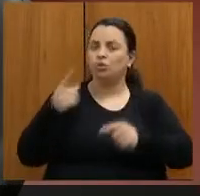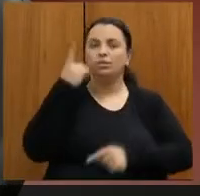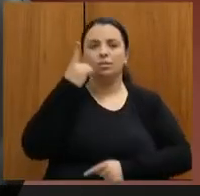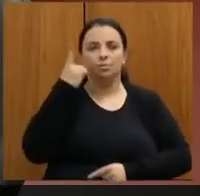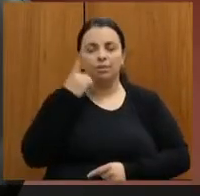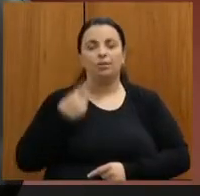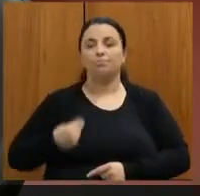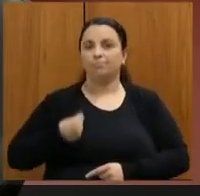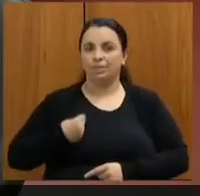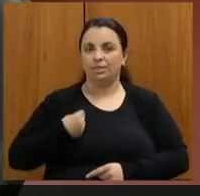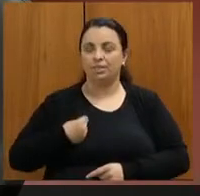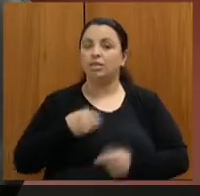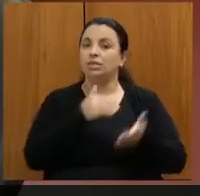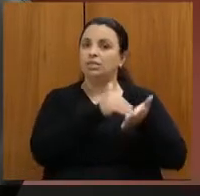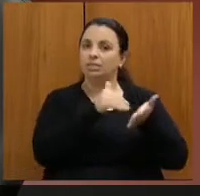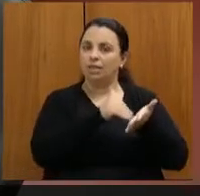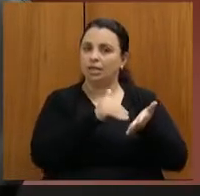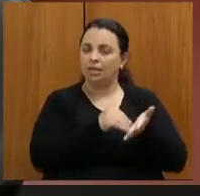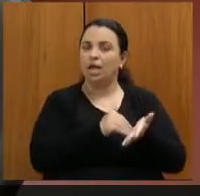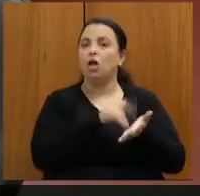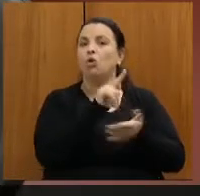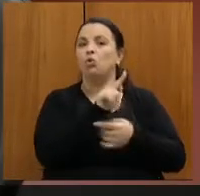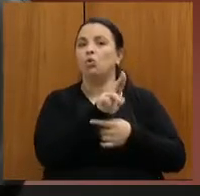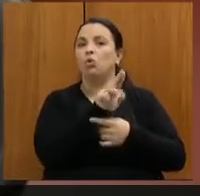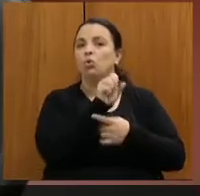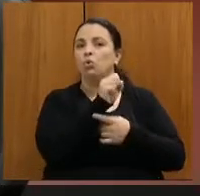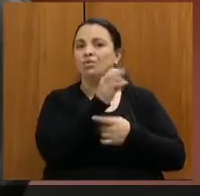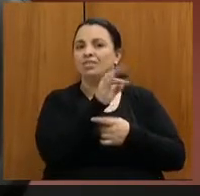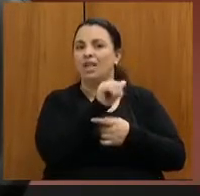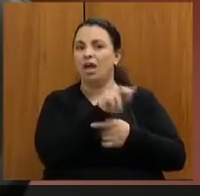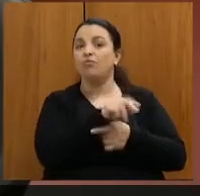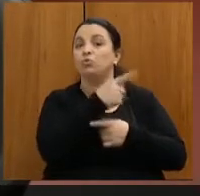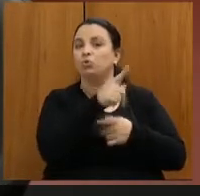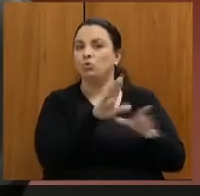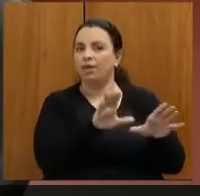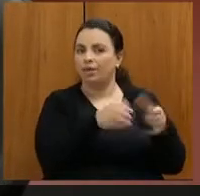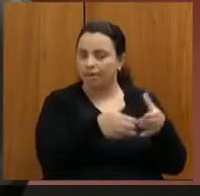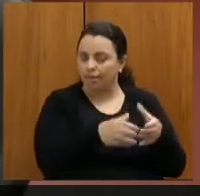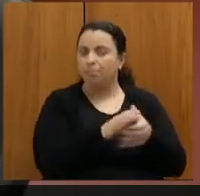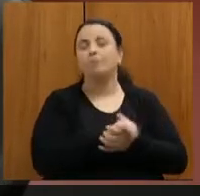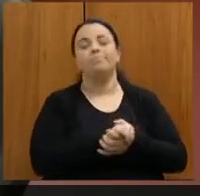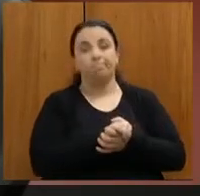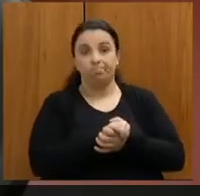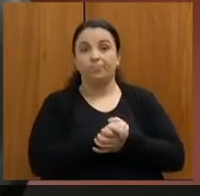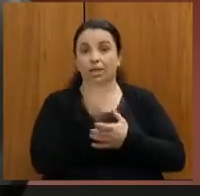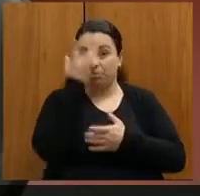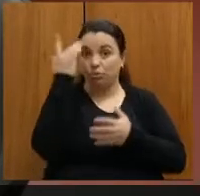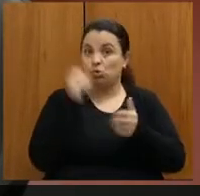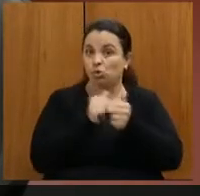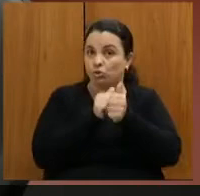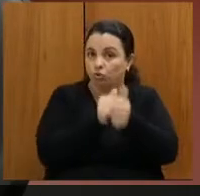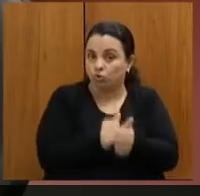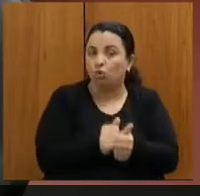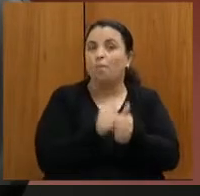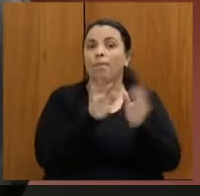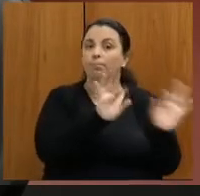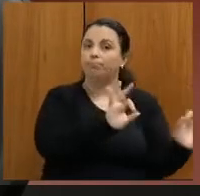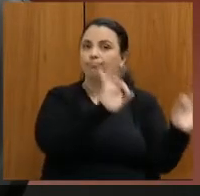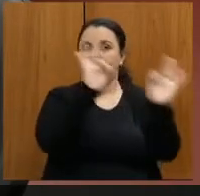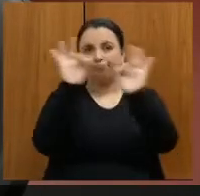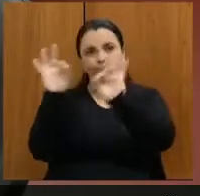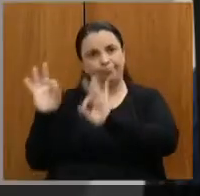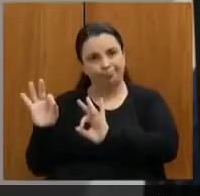secretário de estado Gustavo Barbosa dentro toda sua equipe é as pessoas que acompanham aqui pelas